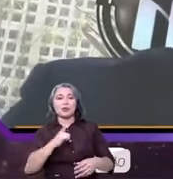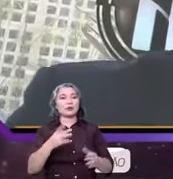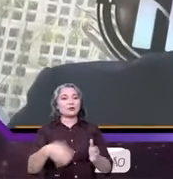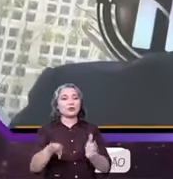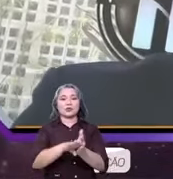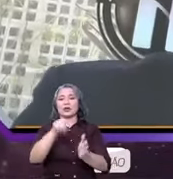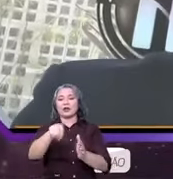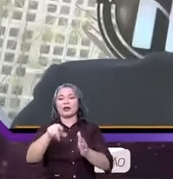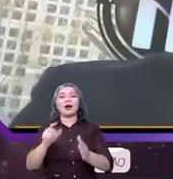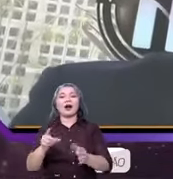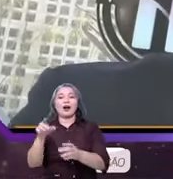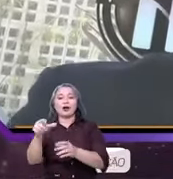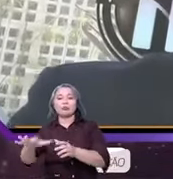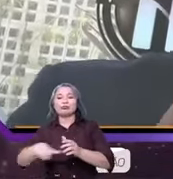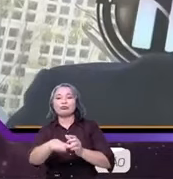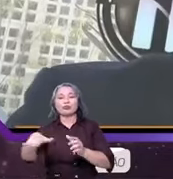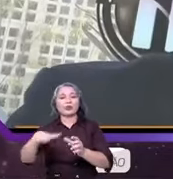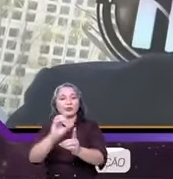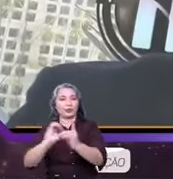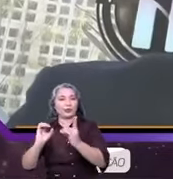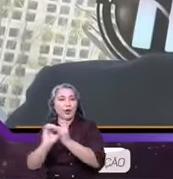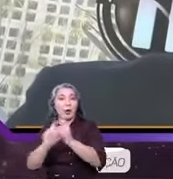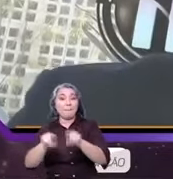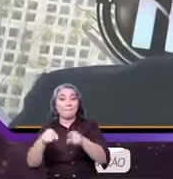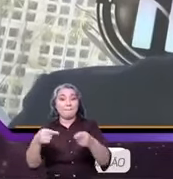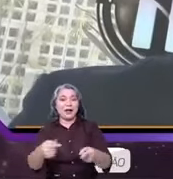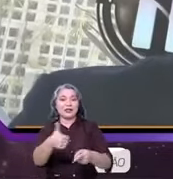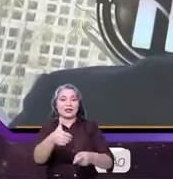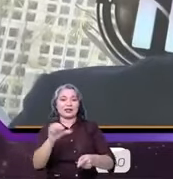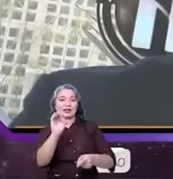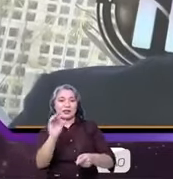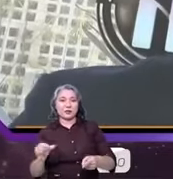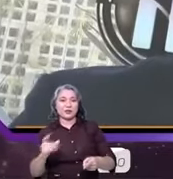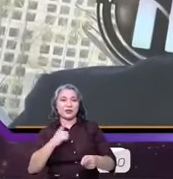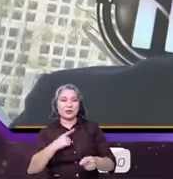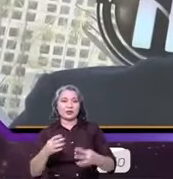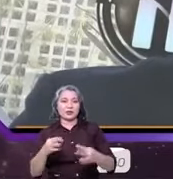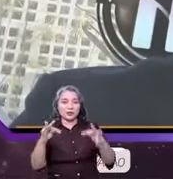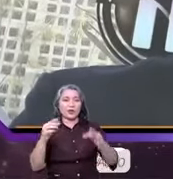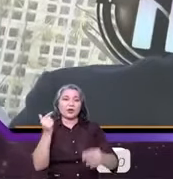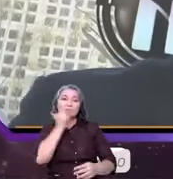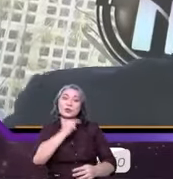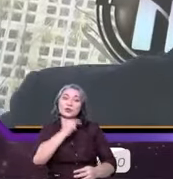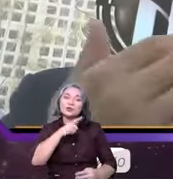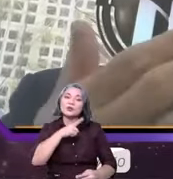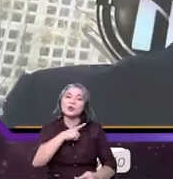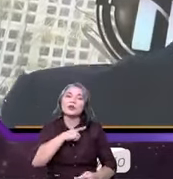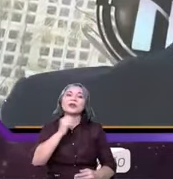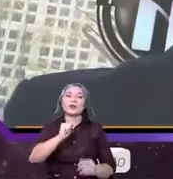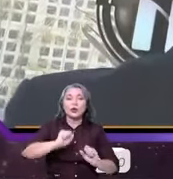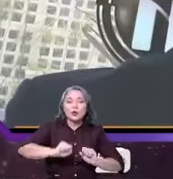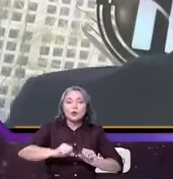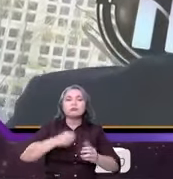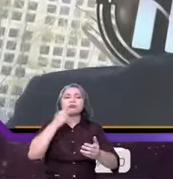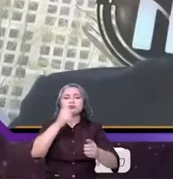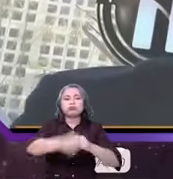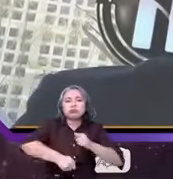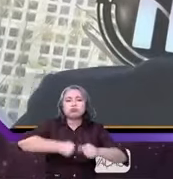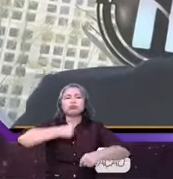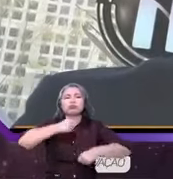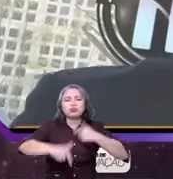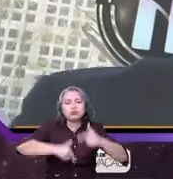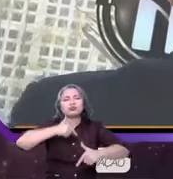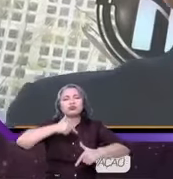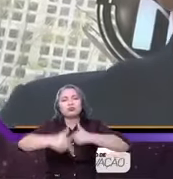ao mercado, mas é dessas 10% das inovações que nós, muitas vezes, tentamos obter o maior